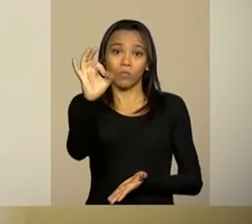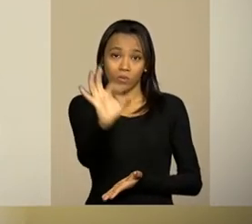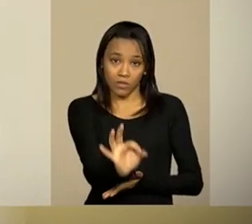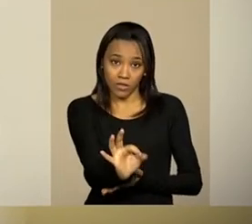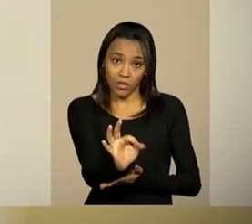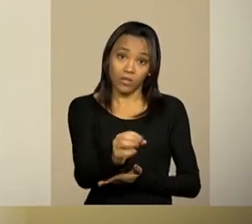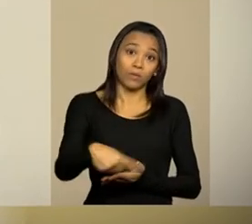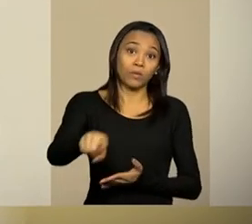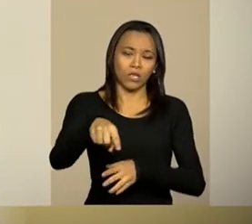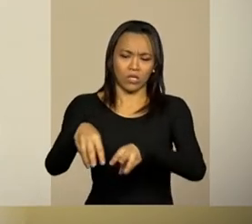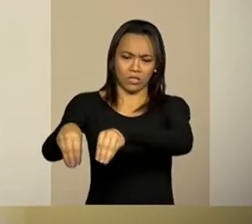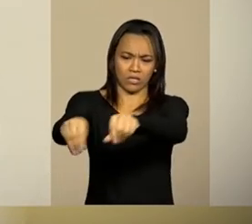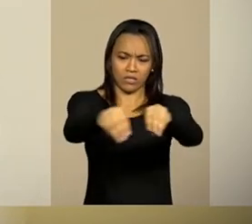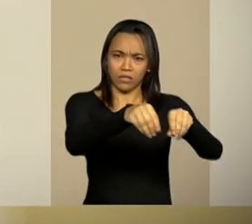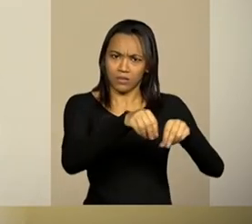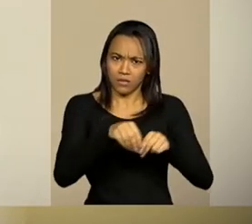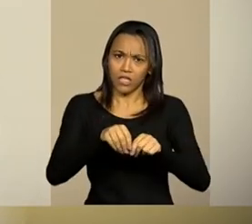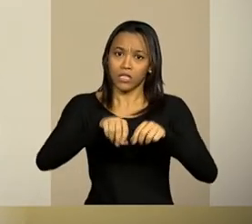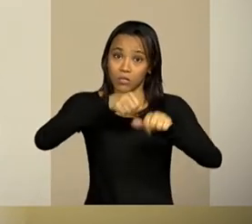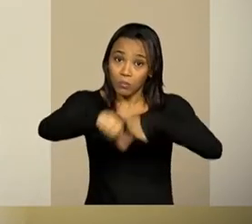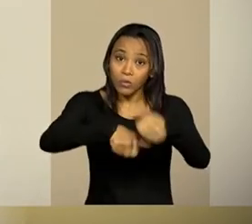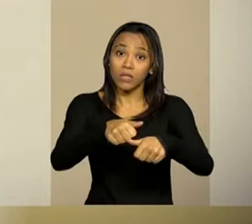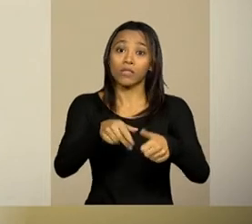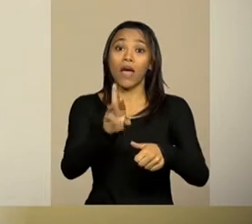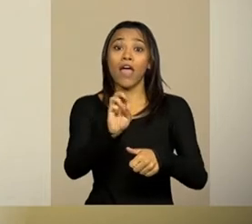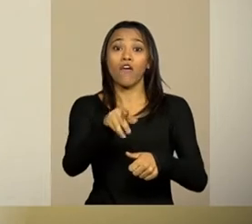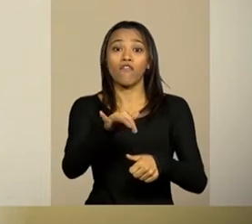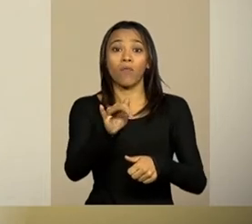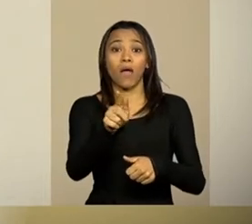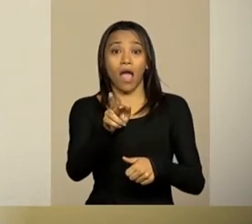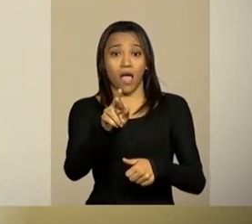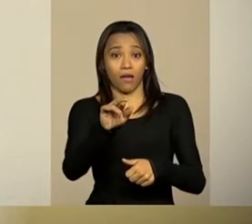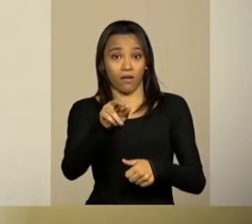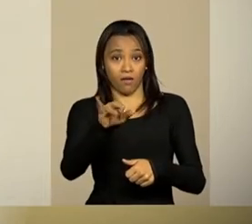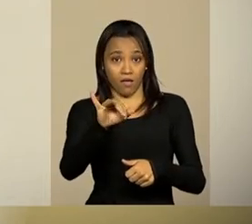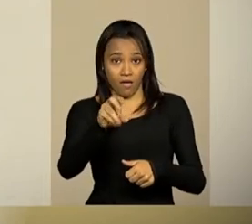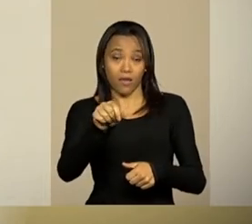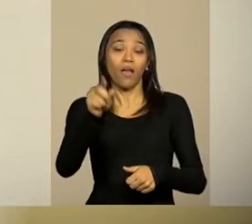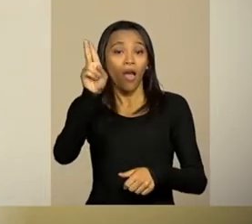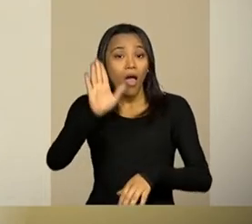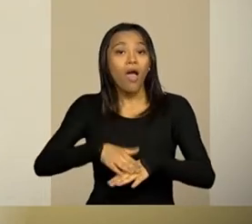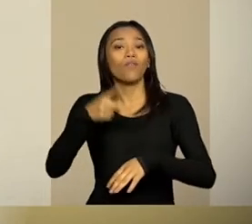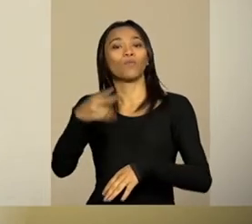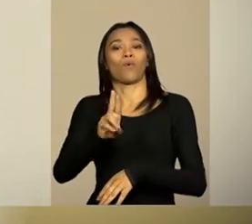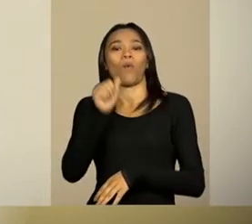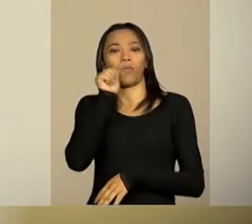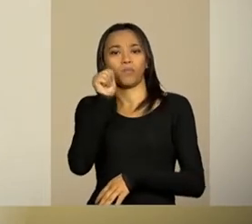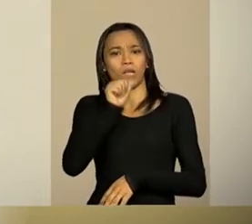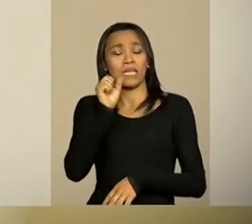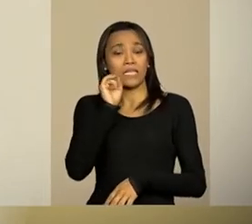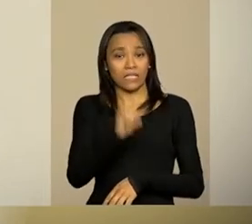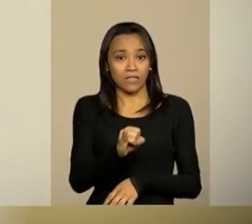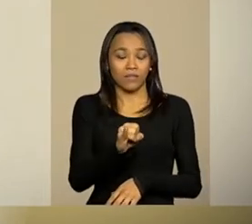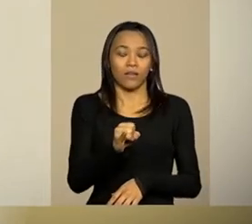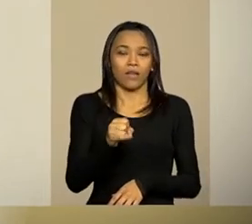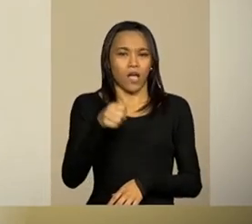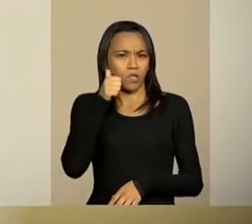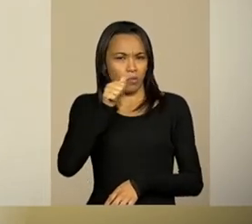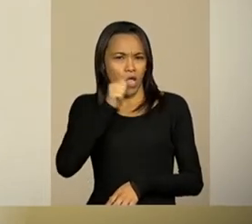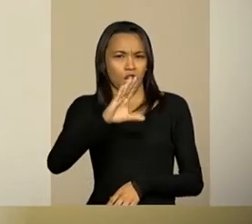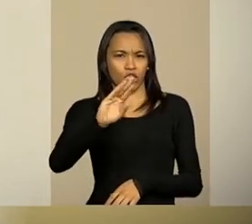por cento das propriedades da reforma agrária estão no nome da mulher se a gente com e as mulheres